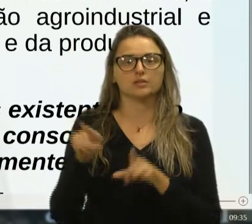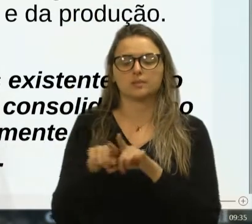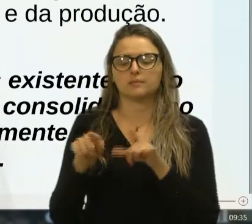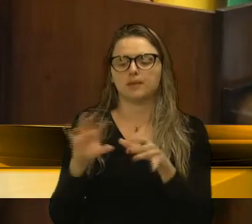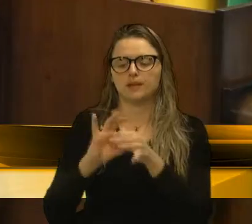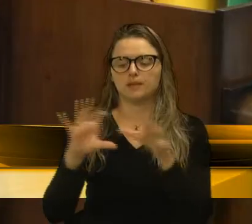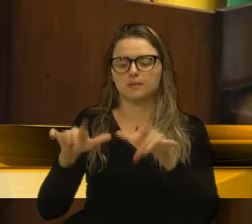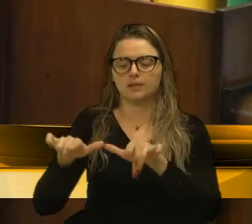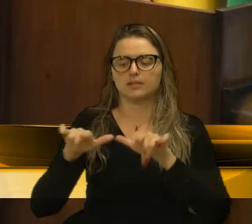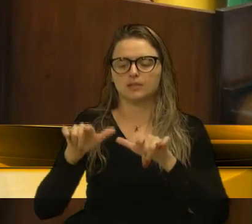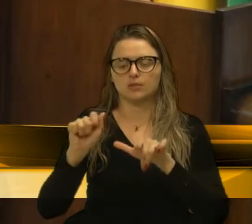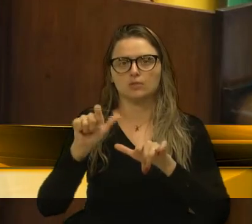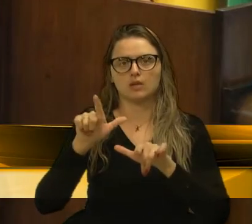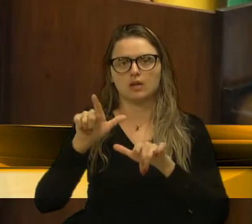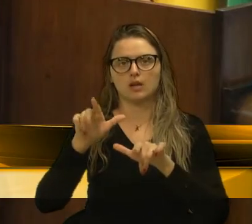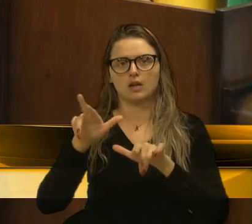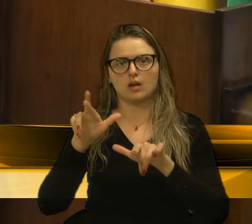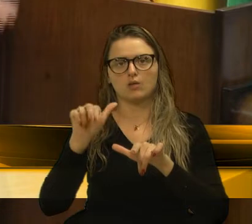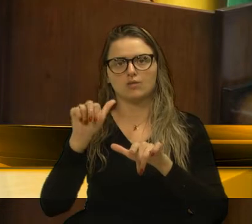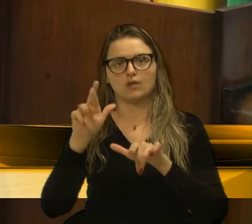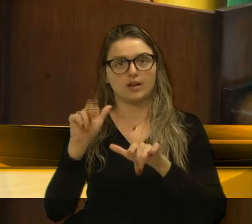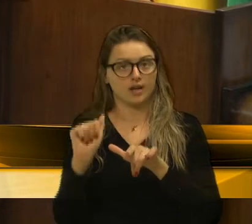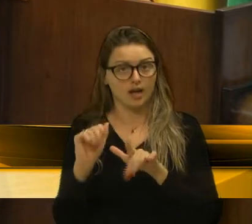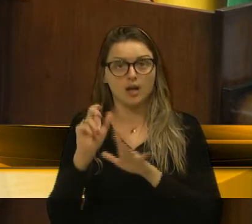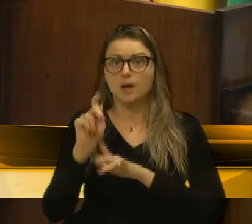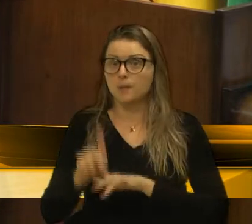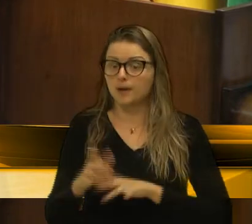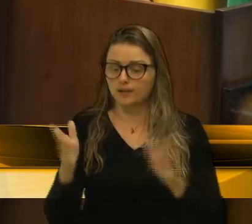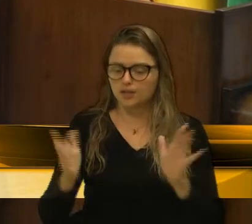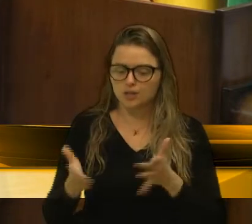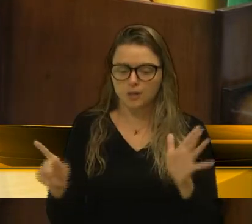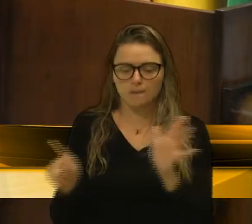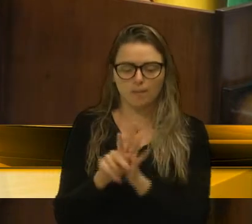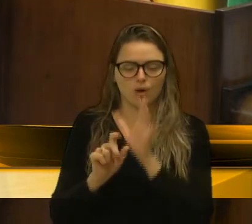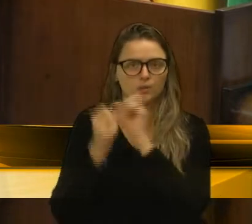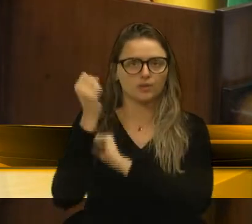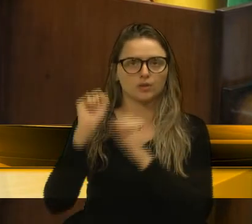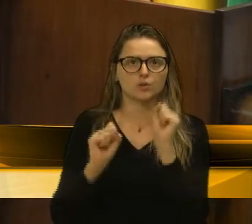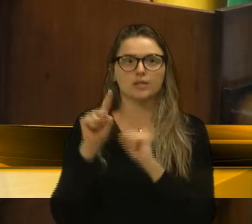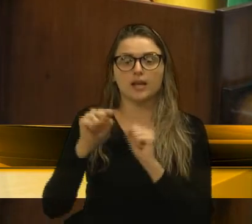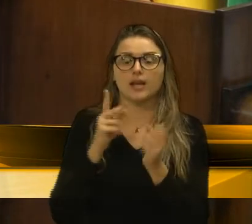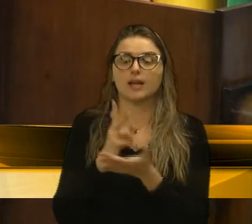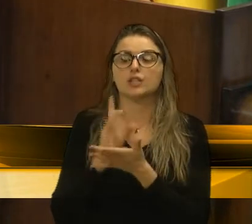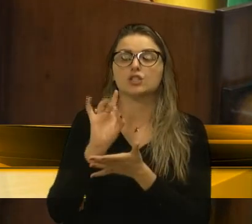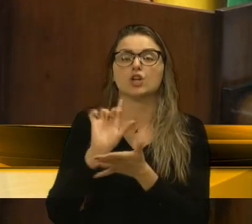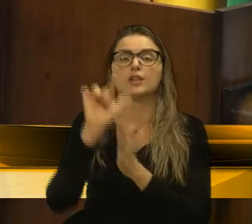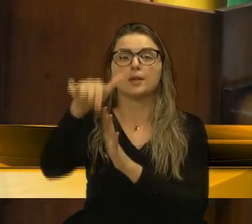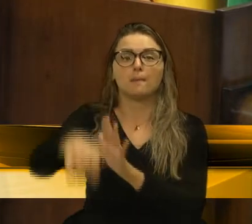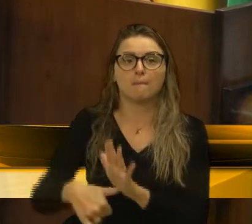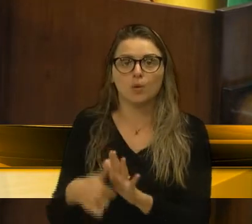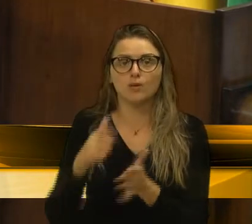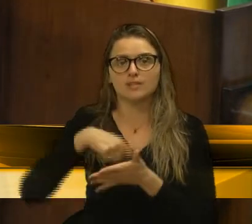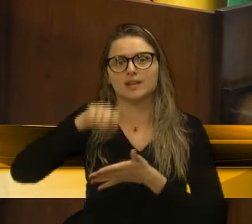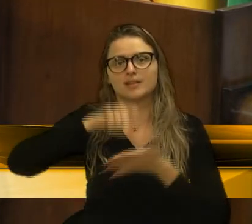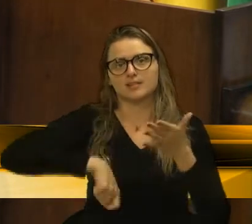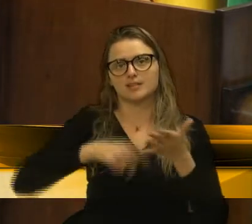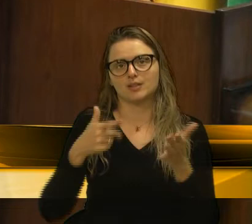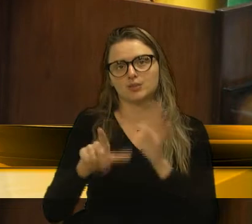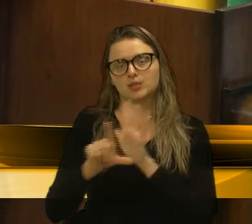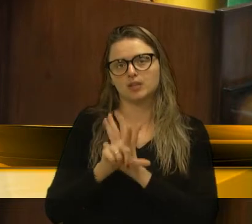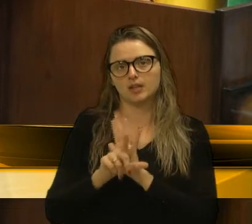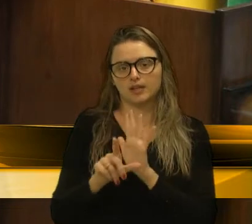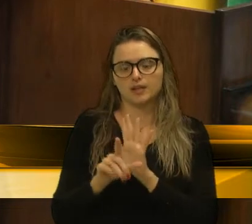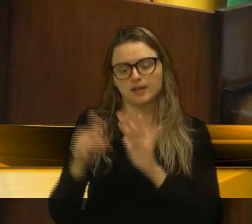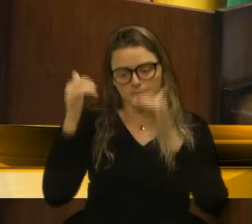alvarás. Para quem já está instalado, não tem problema nenhum, é daqui para frente. Então, daqui para frente, respeita lá os